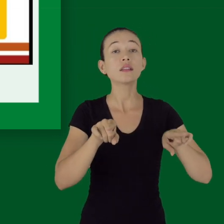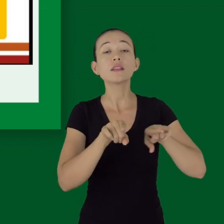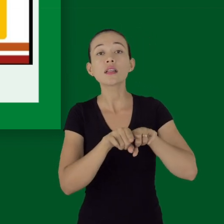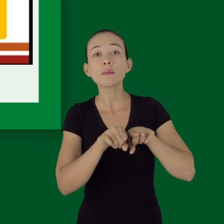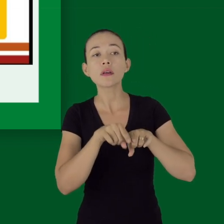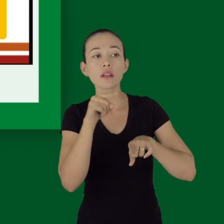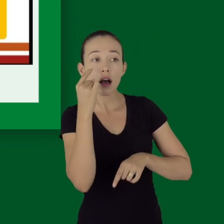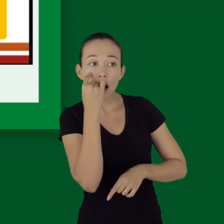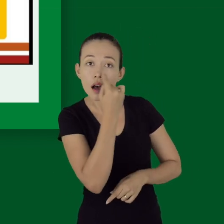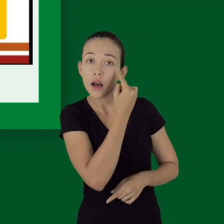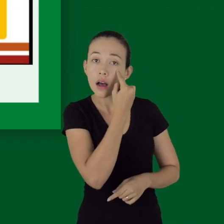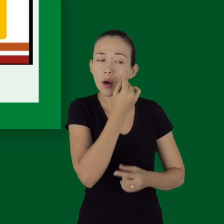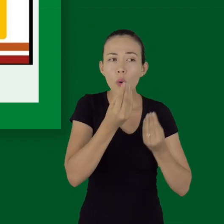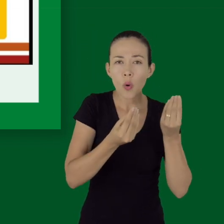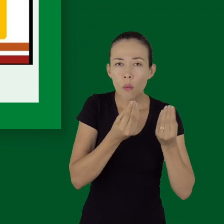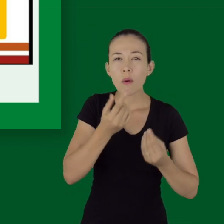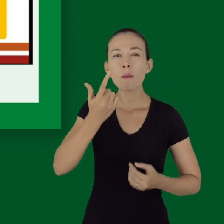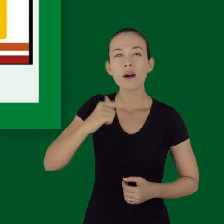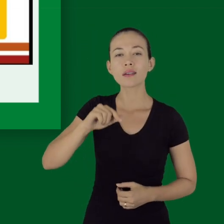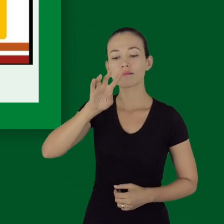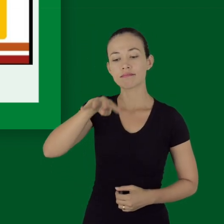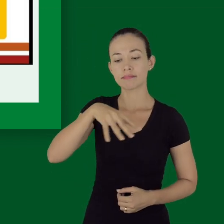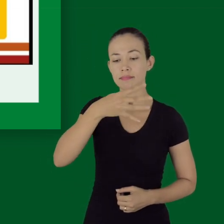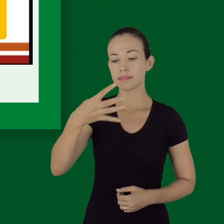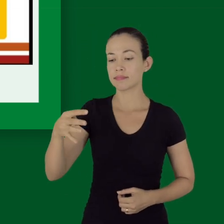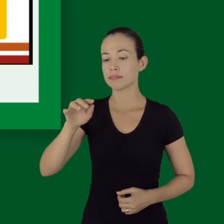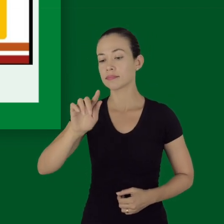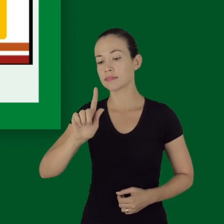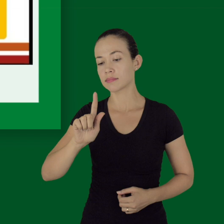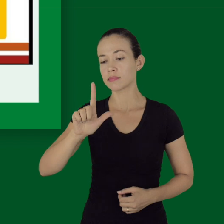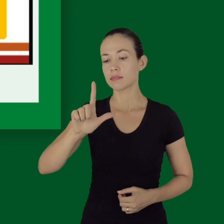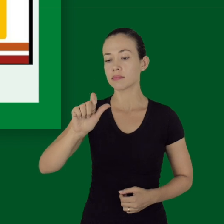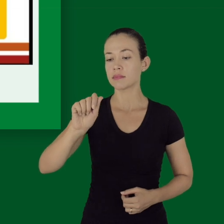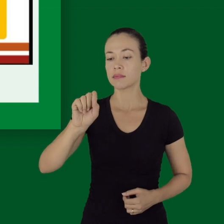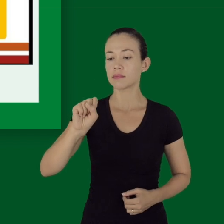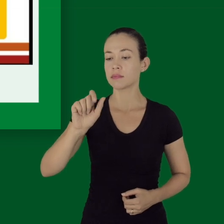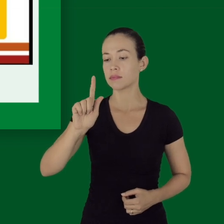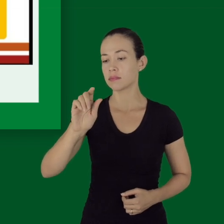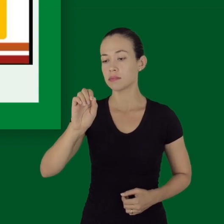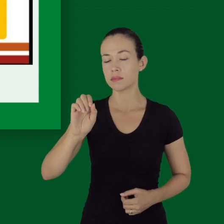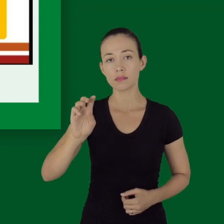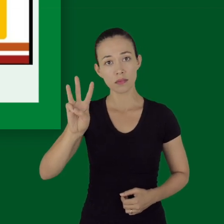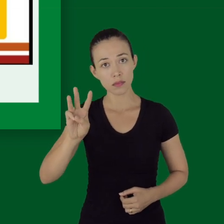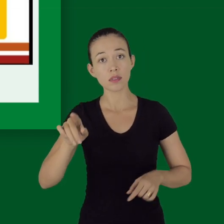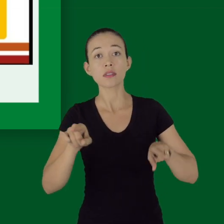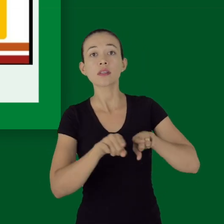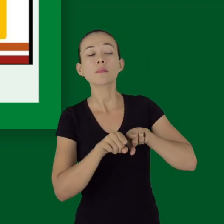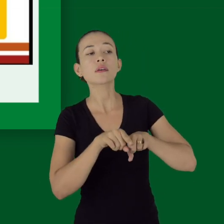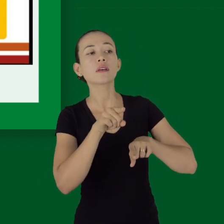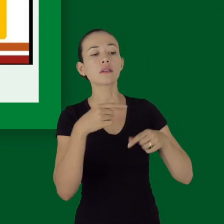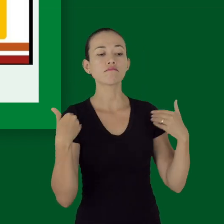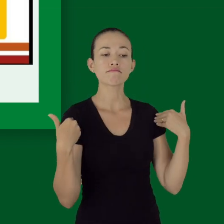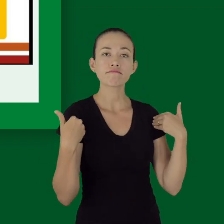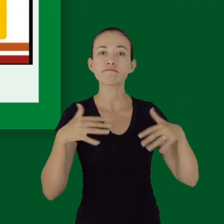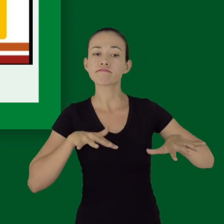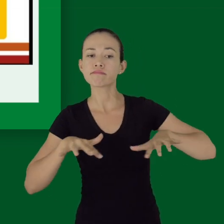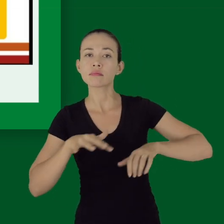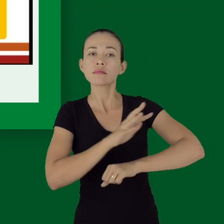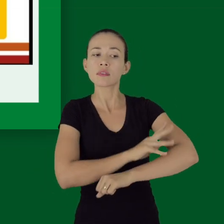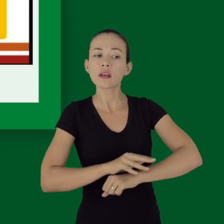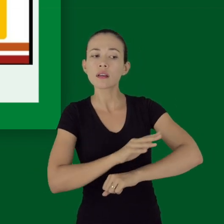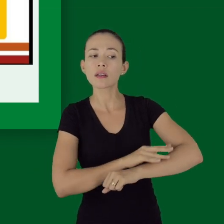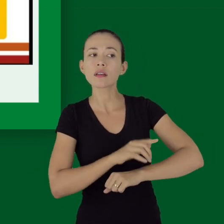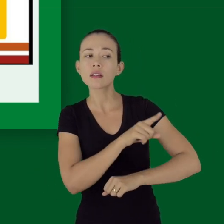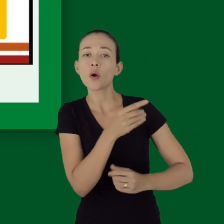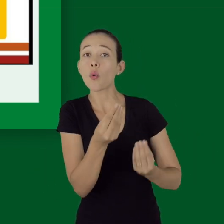reatividade popular, escolha a escala de Glasgow e a percepção sensória motor. Então, sensibilidade, né,